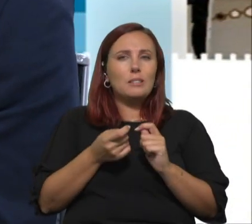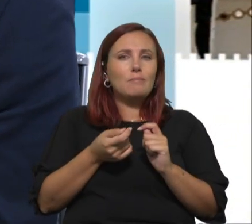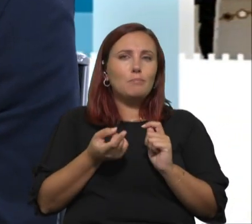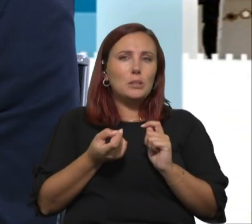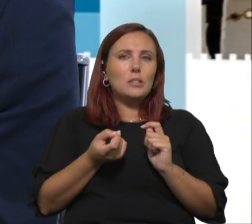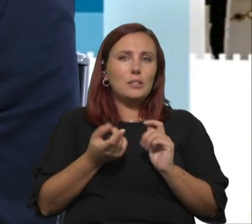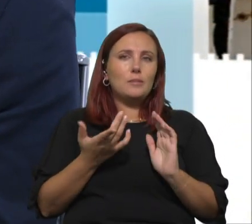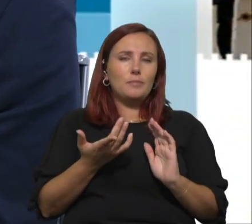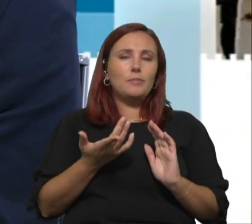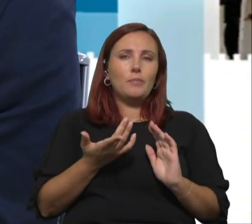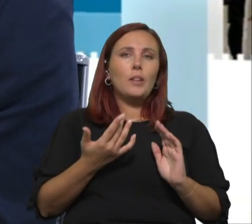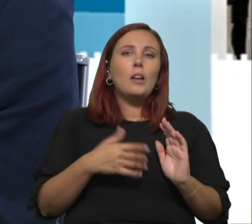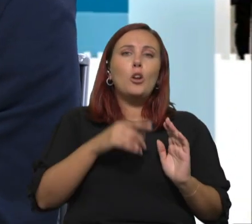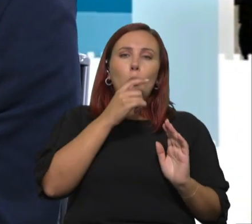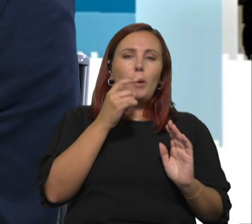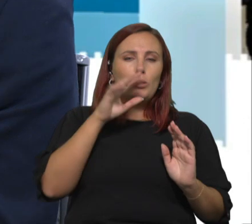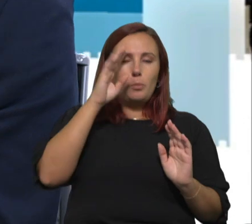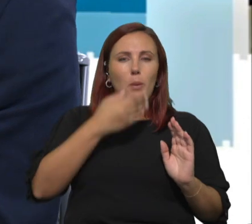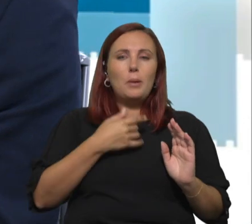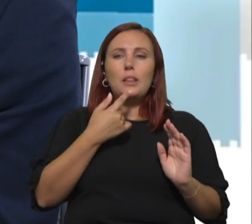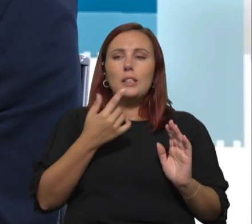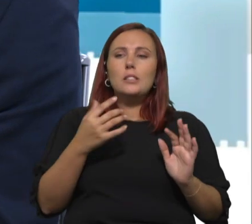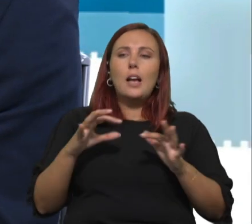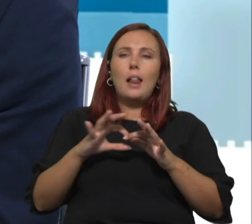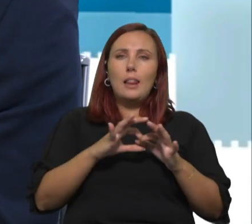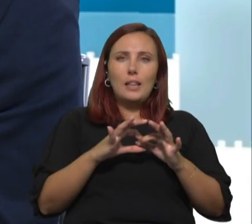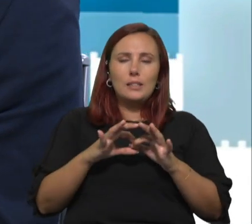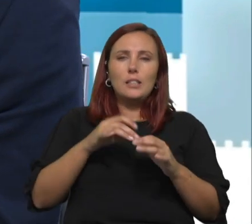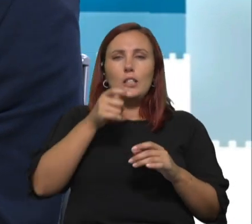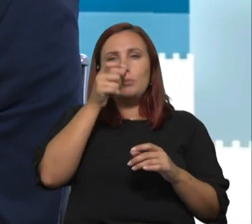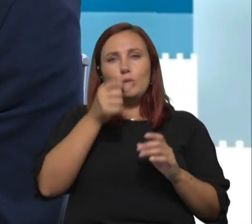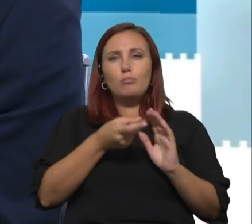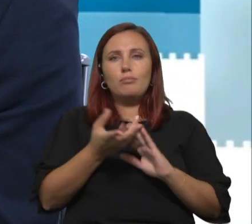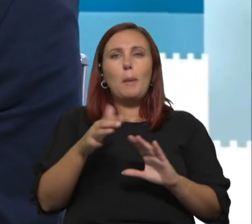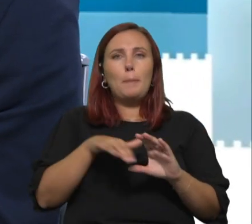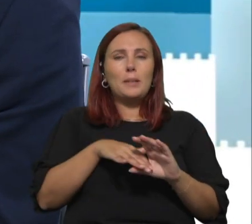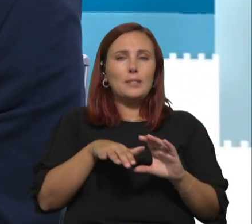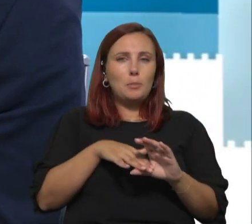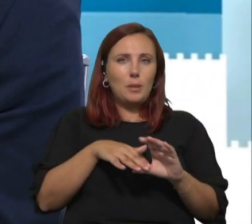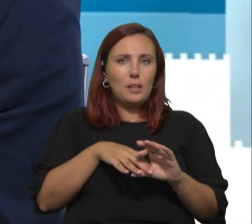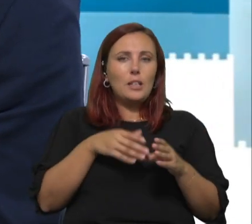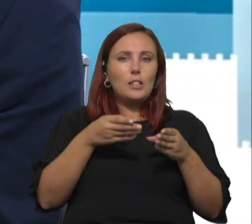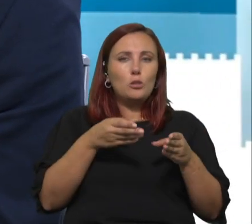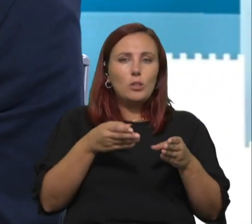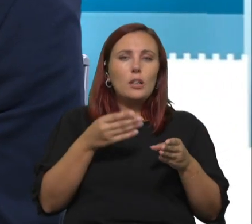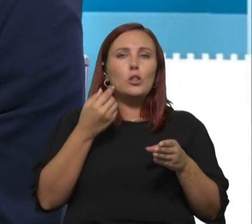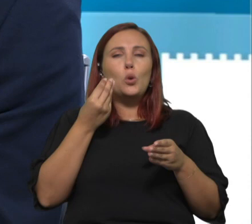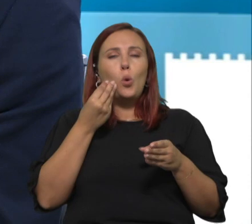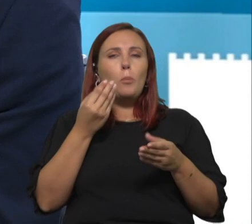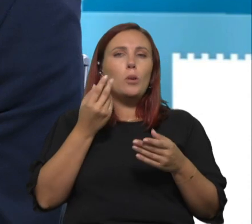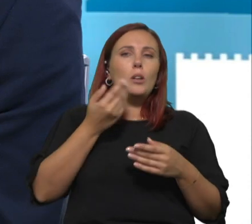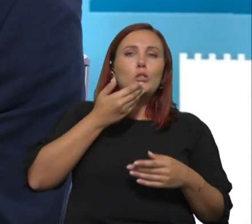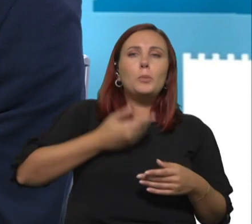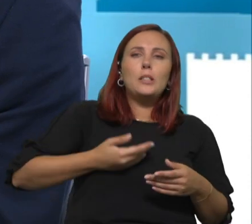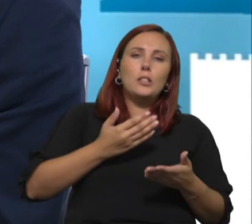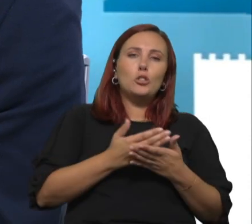No Pacto, o Papa chama a importância da aliança e de vários intervenientes pensarem e viverem a escola. E, portanto, se calhar, um